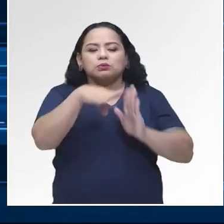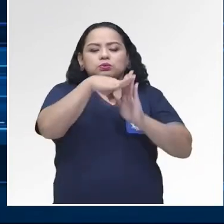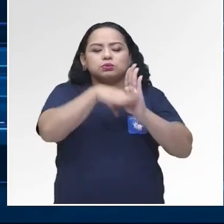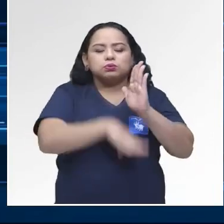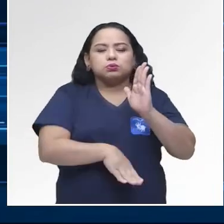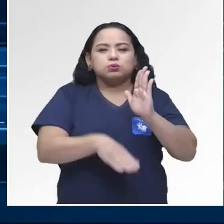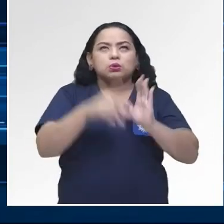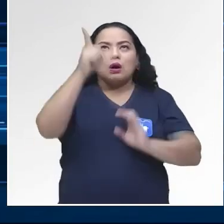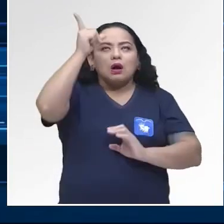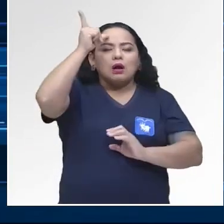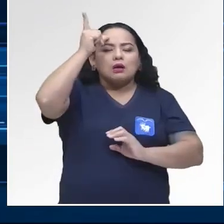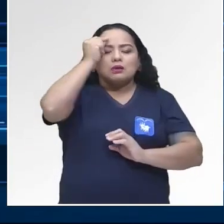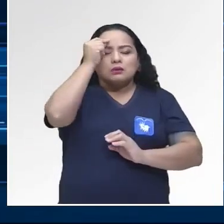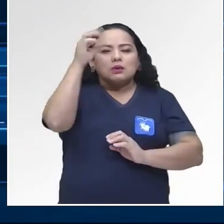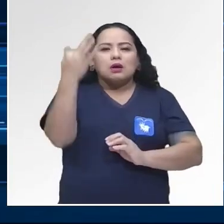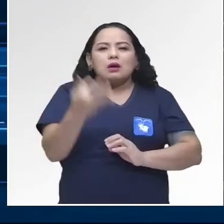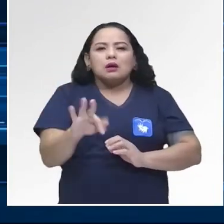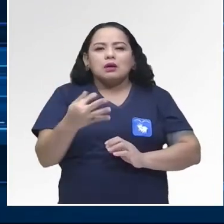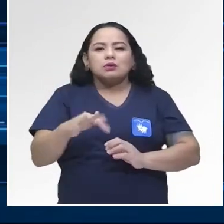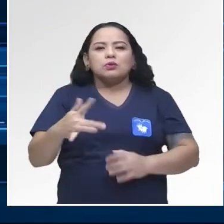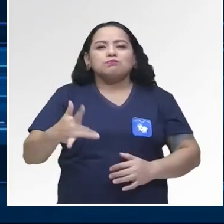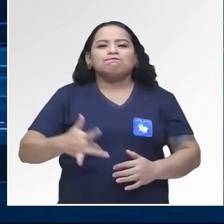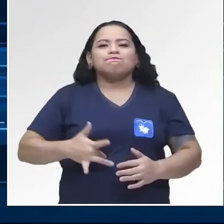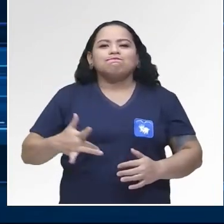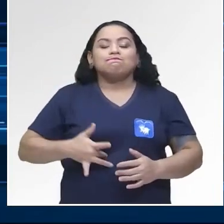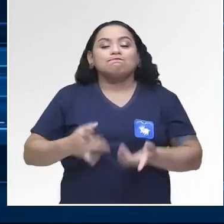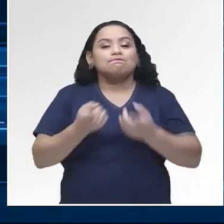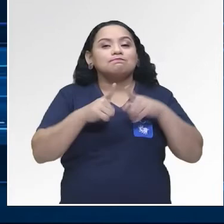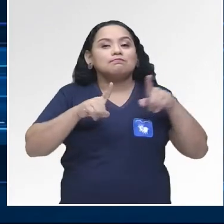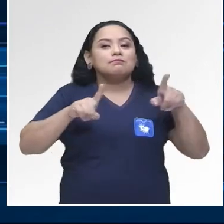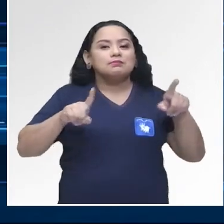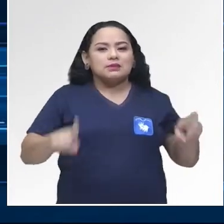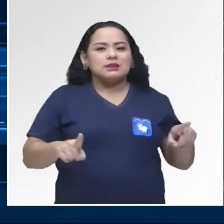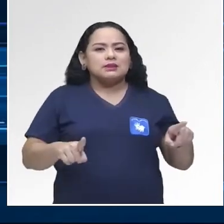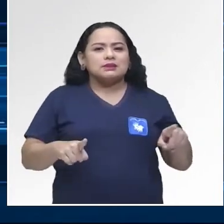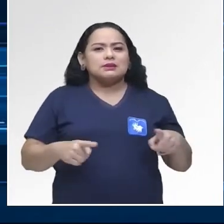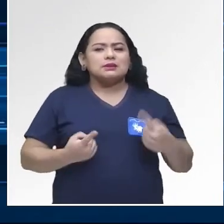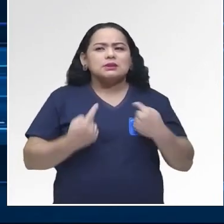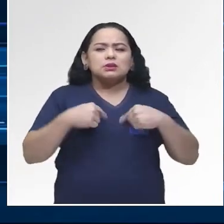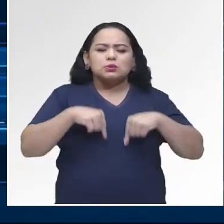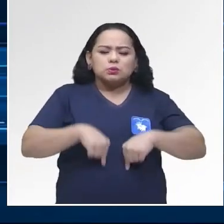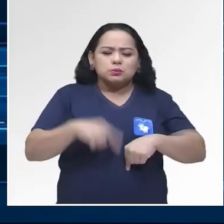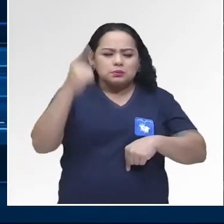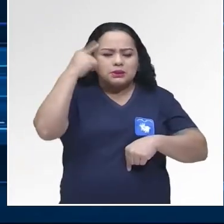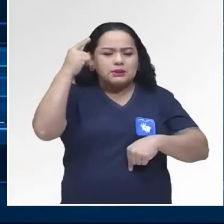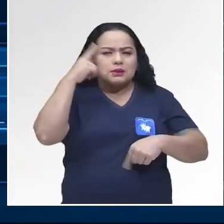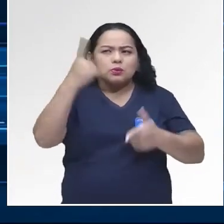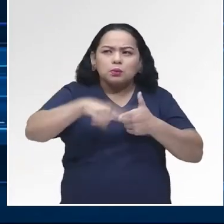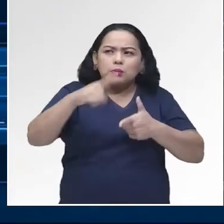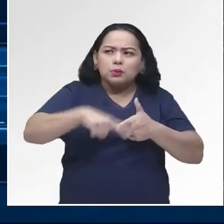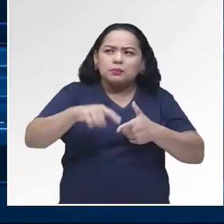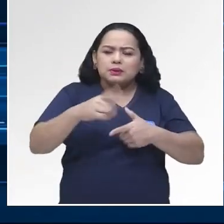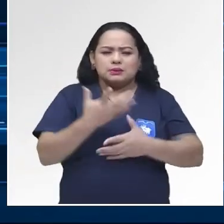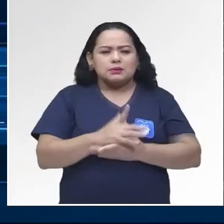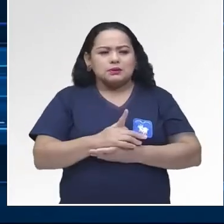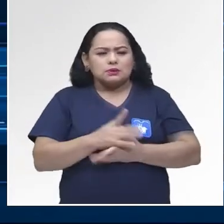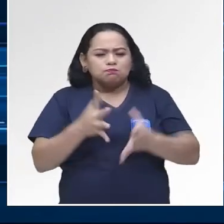dor de estômago. Mas, será que eu não estou tendo um problema no estômago muito maior?